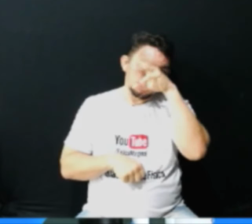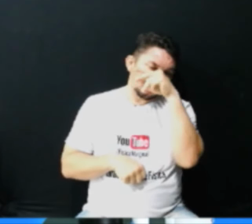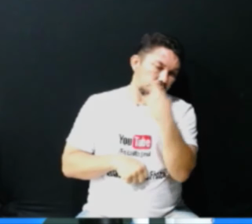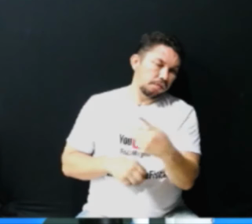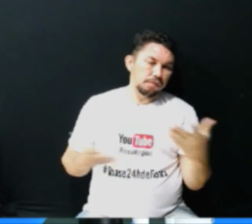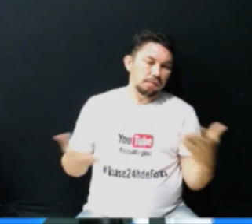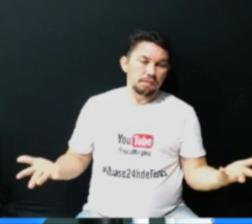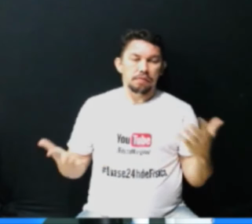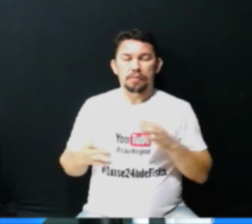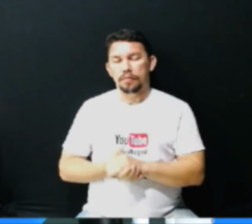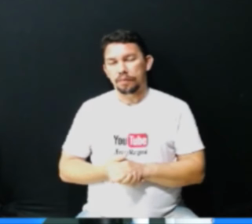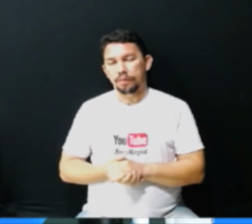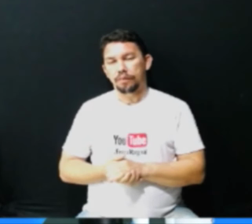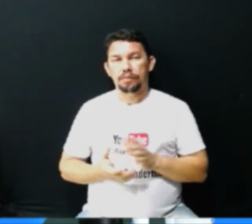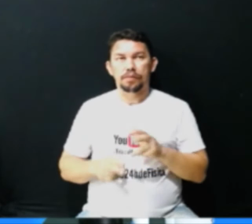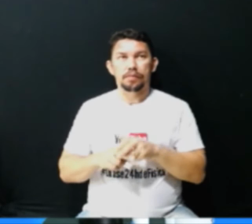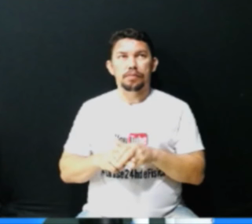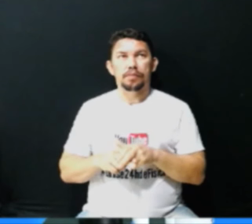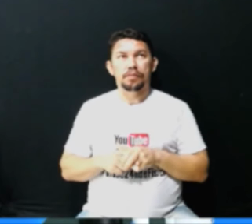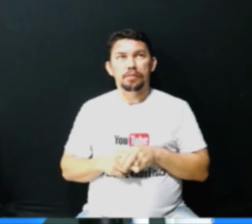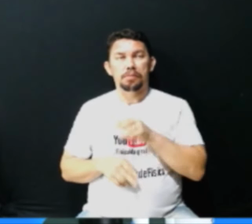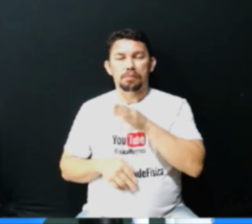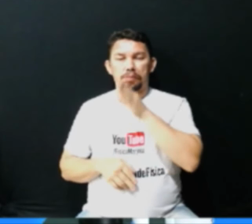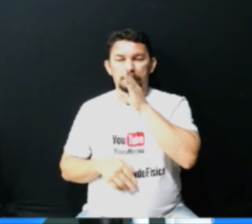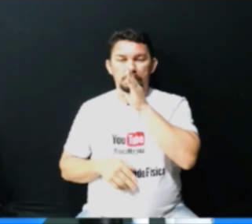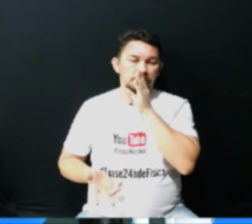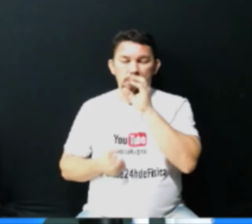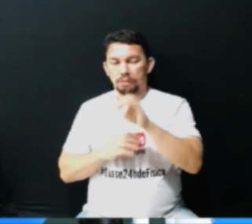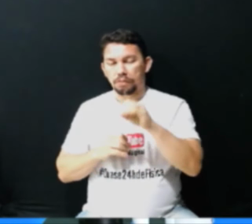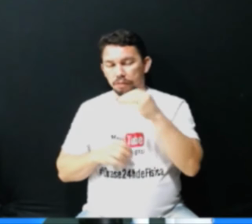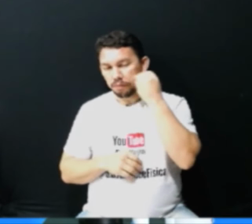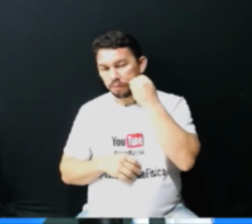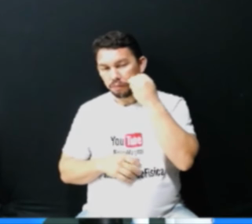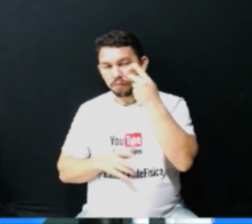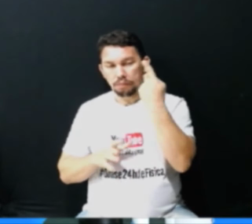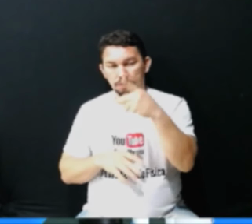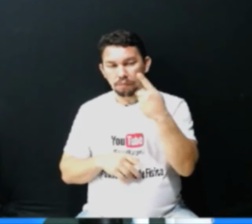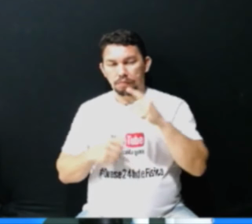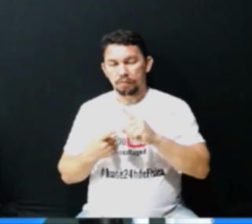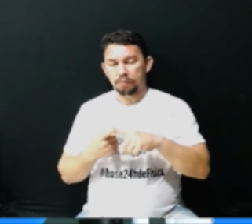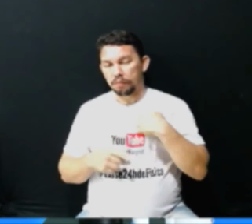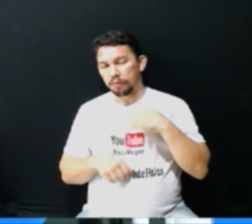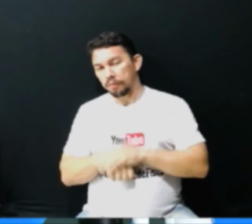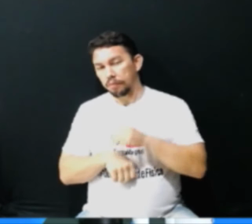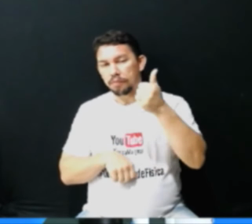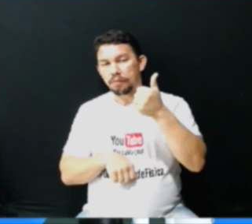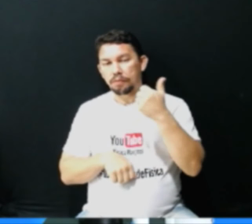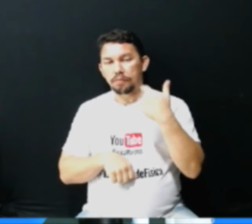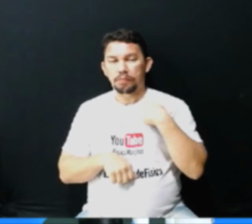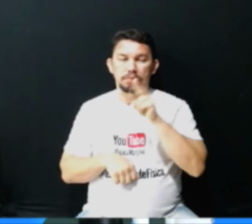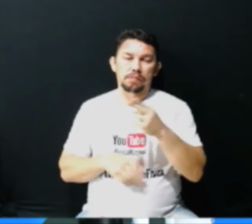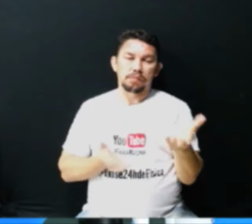aula experimental do assunto. Então, na falta da aula experimental, que seria a melhor opção, você pode utilizar